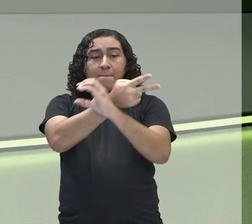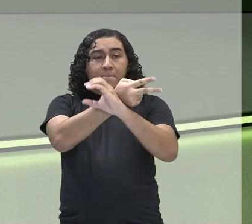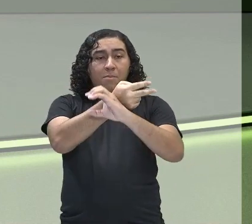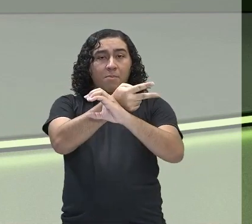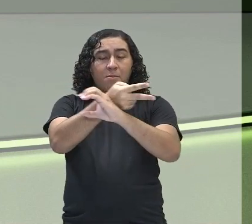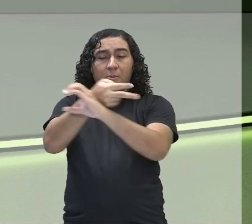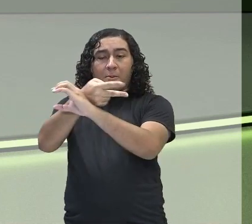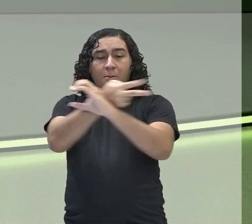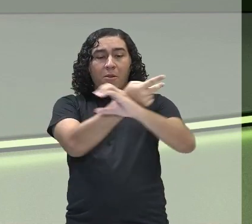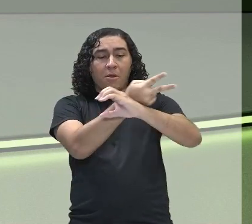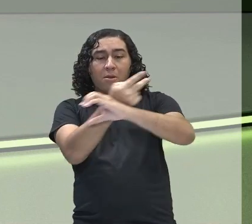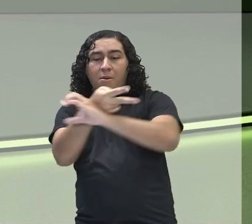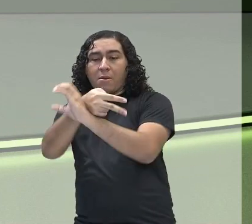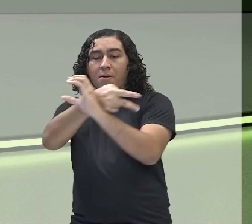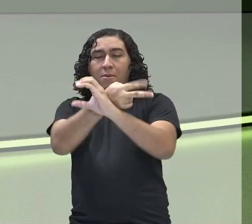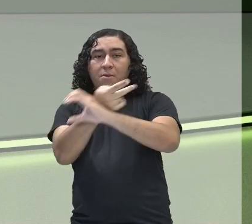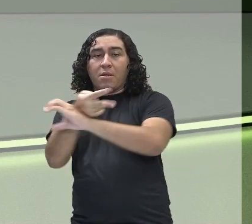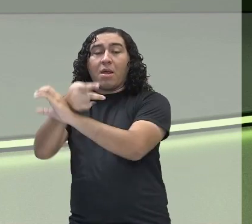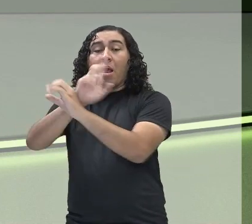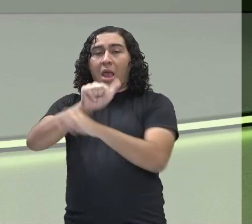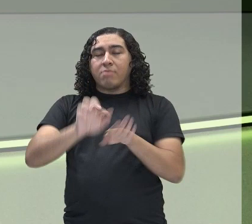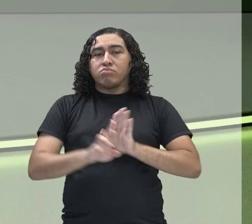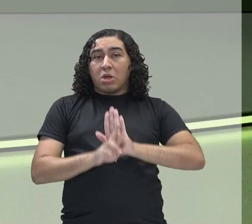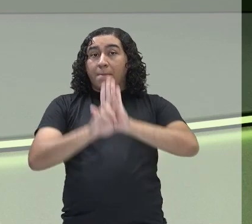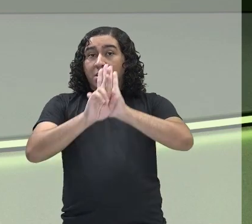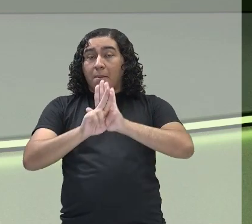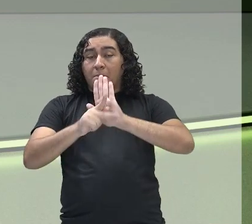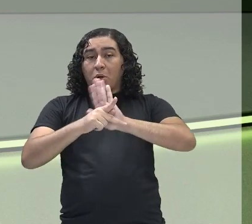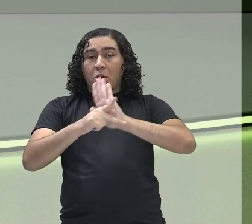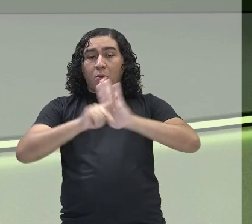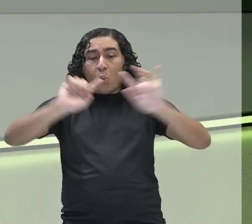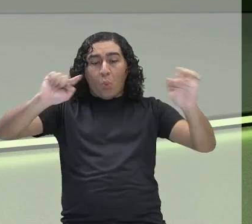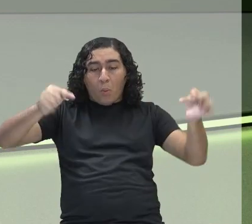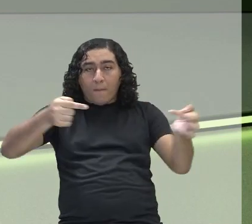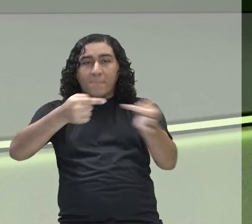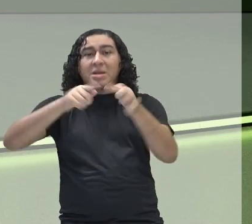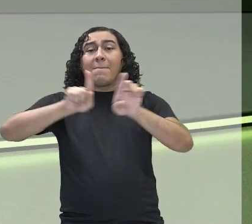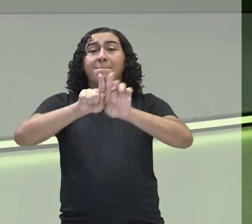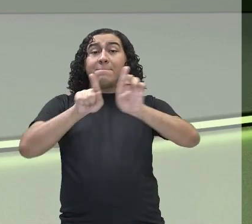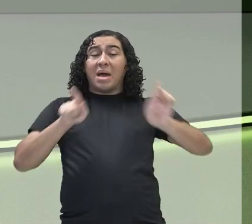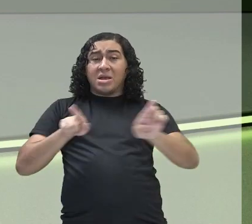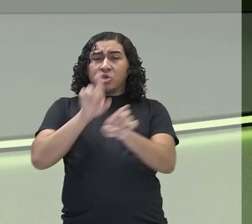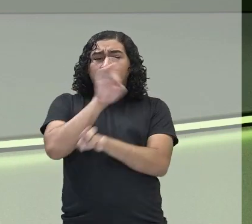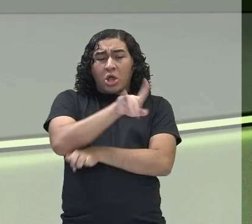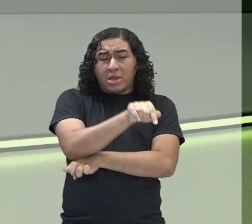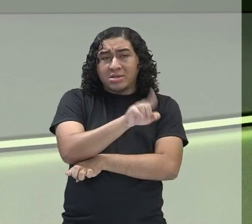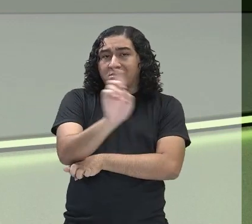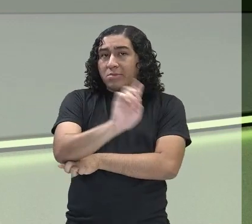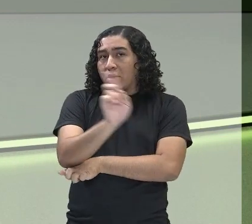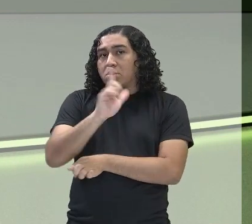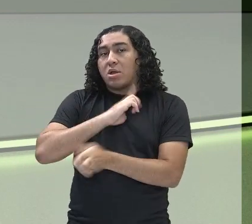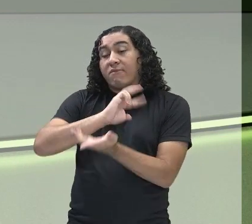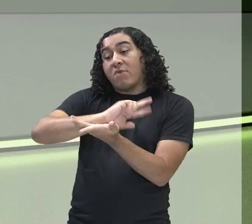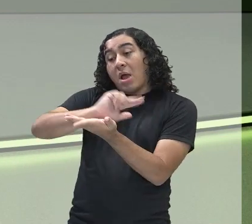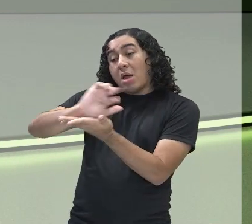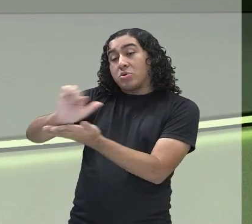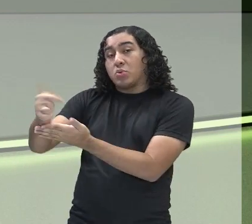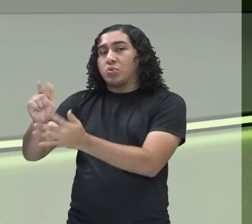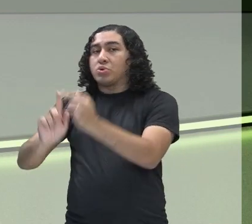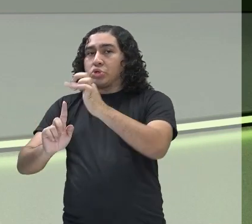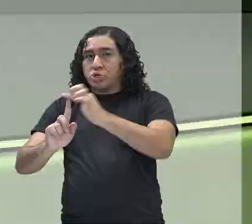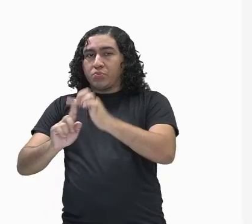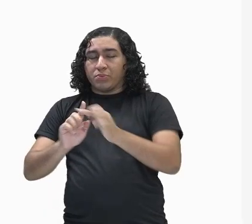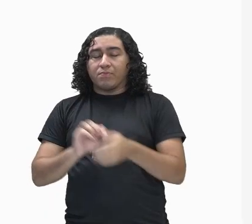então a gente tem aqui um representante existem outros tipos de bactérias também e aí a gente vai observar essa